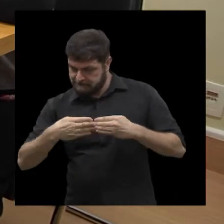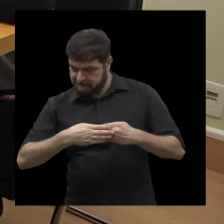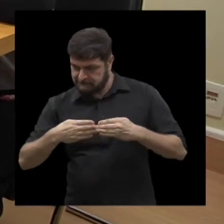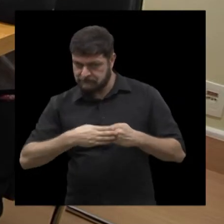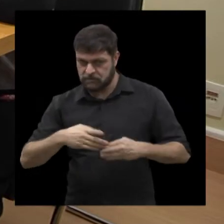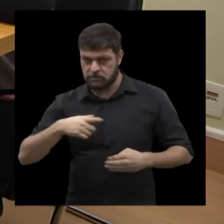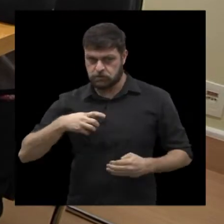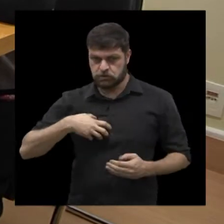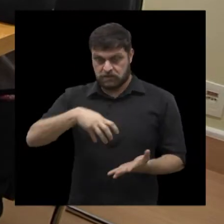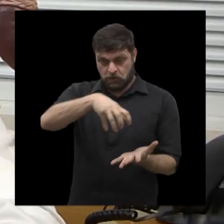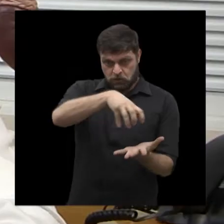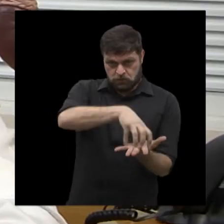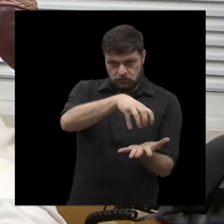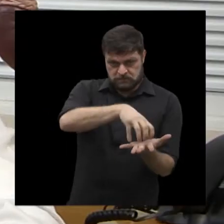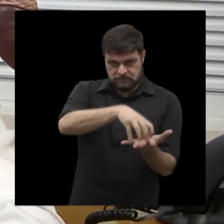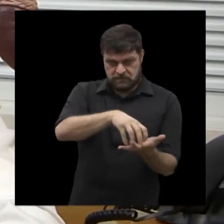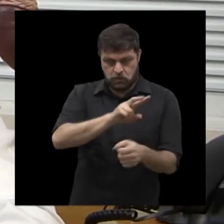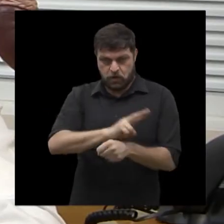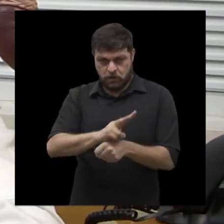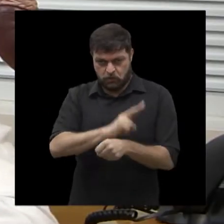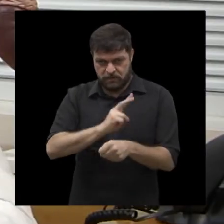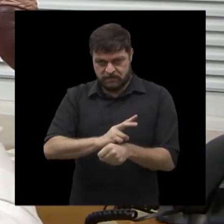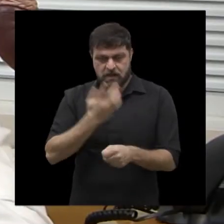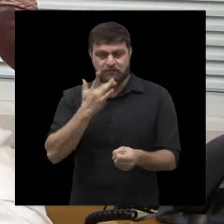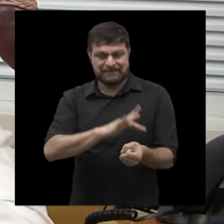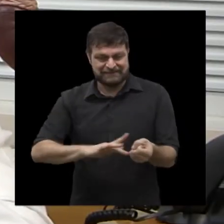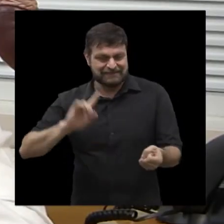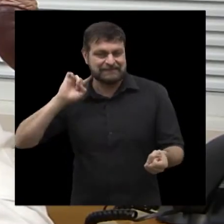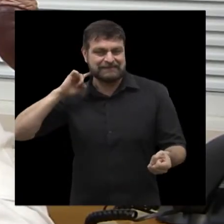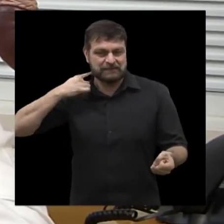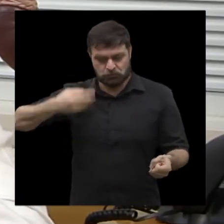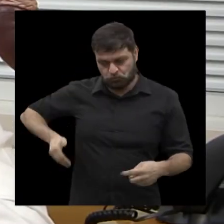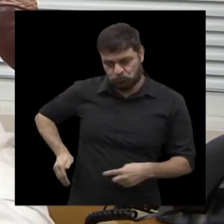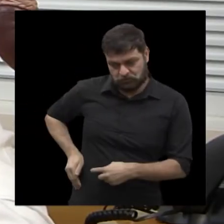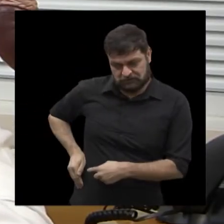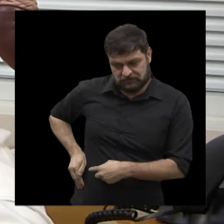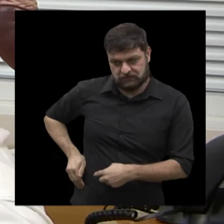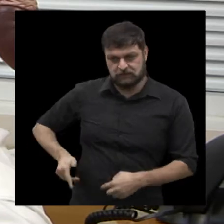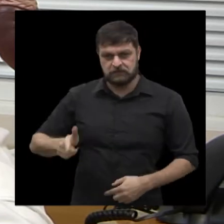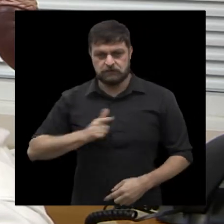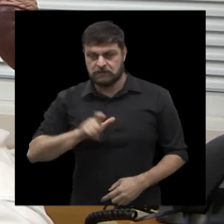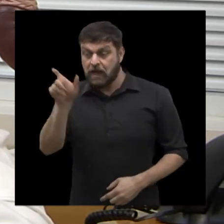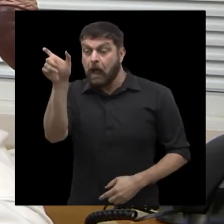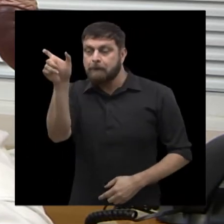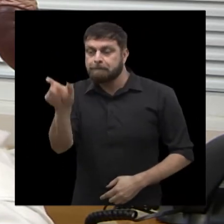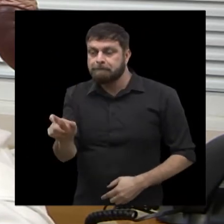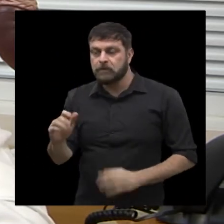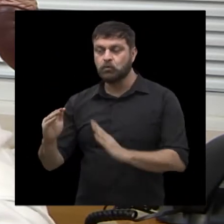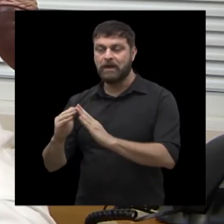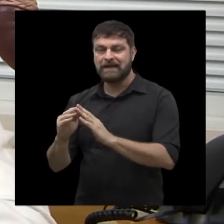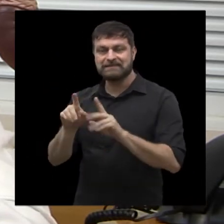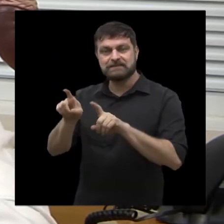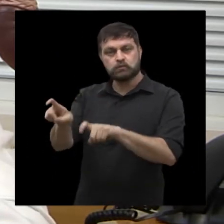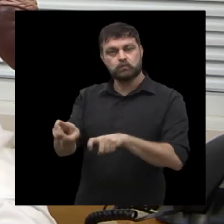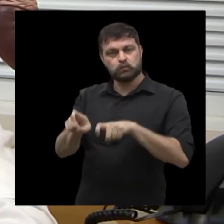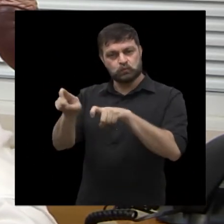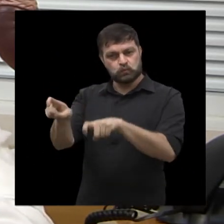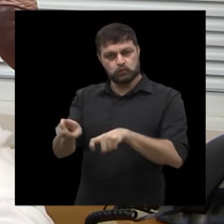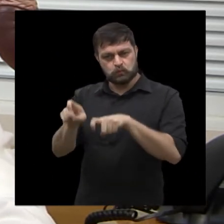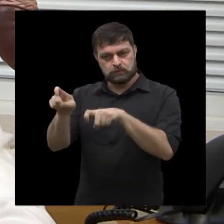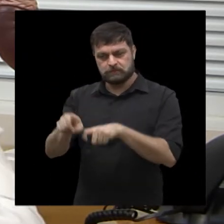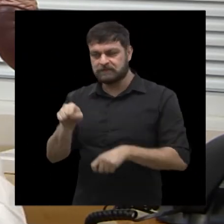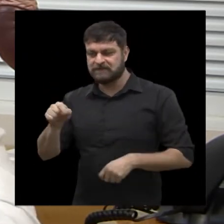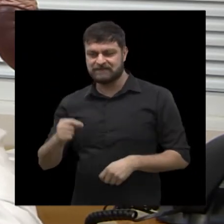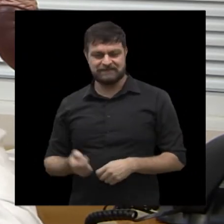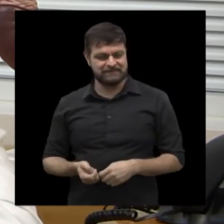tinha uma unidade de diálise. E dessa unidade de diálise, tinha um paciente que morava no sítio. E ele, assim,